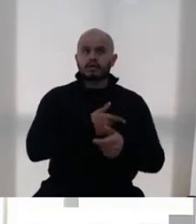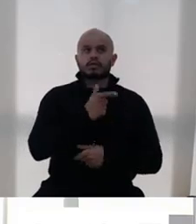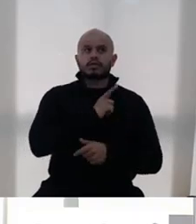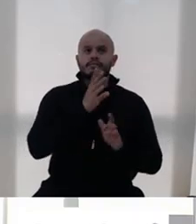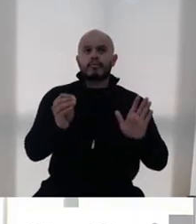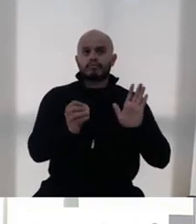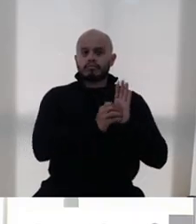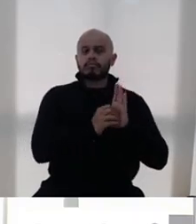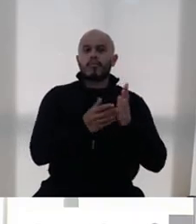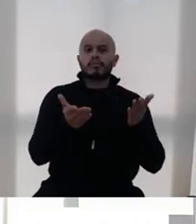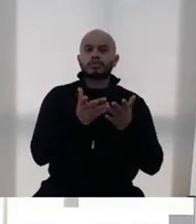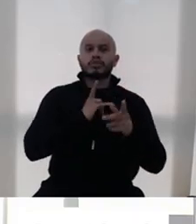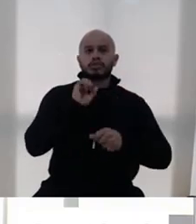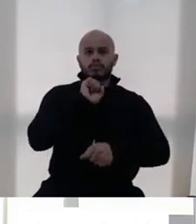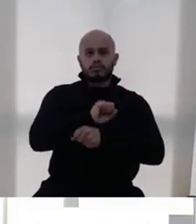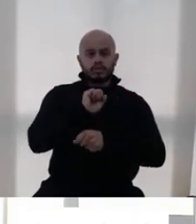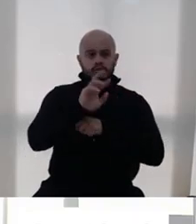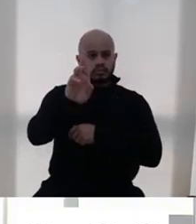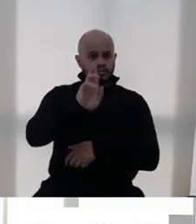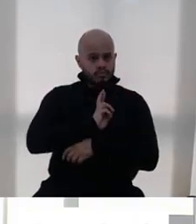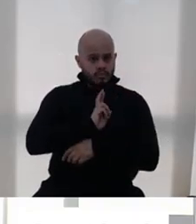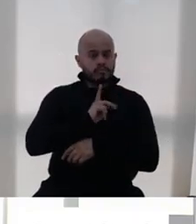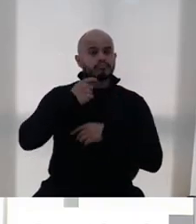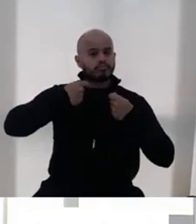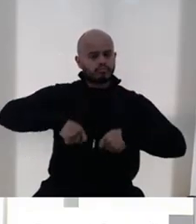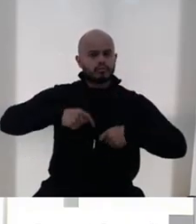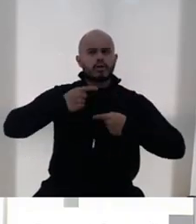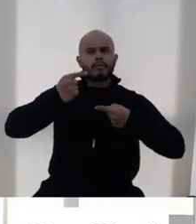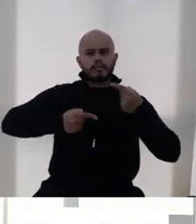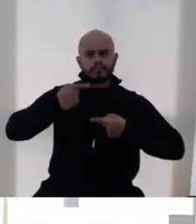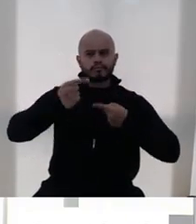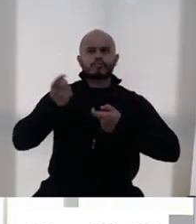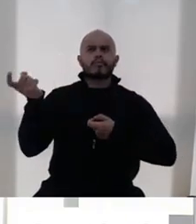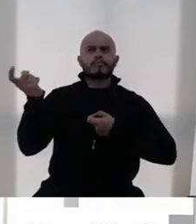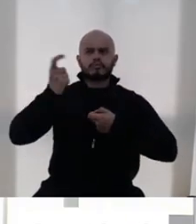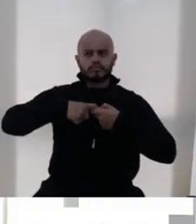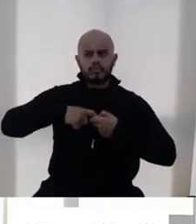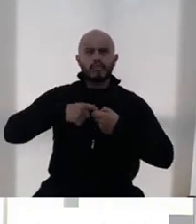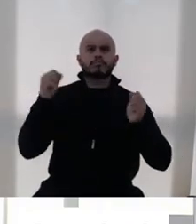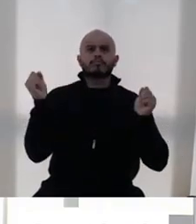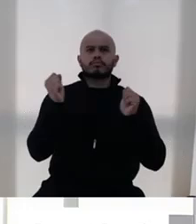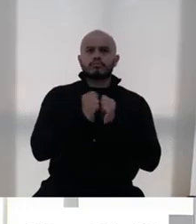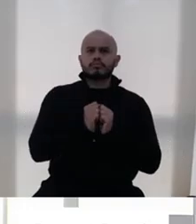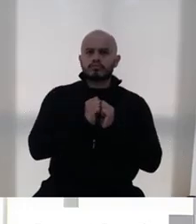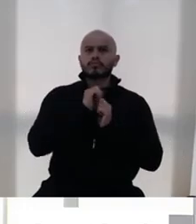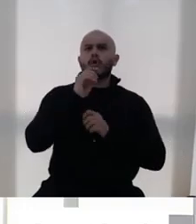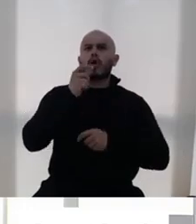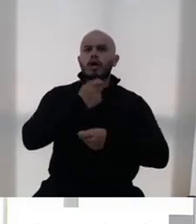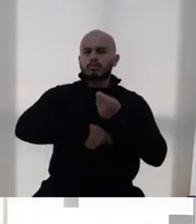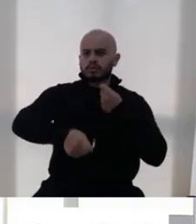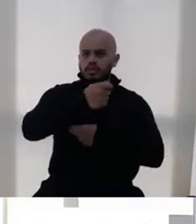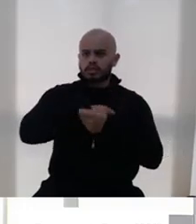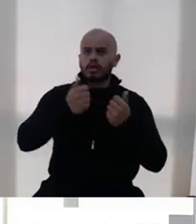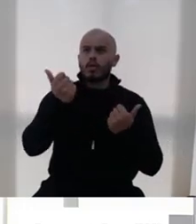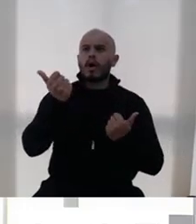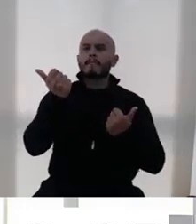atual gestão e aguardamos a resposta. É necessário retomarmos essa discussão desse pleito junto à administração e com o apoio do Conselho